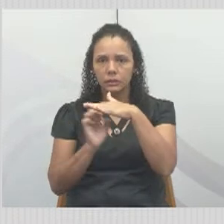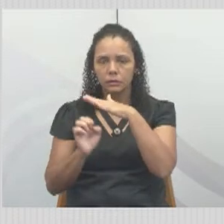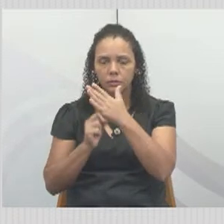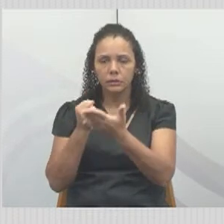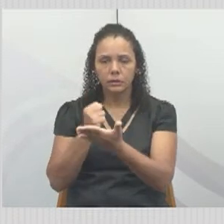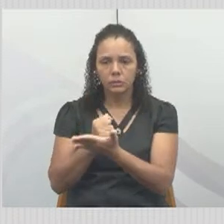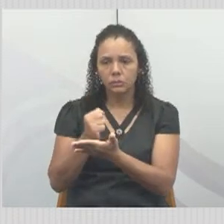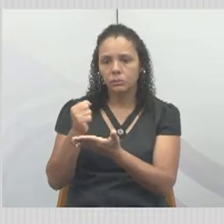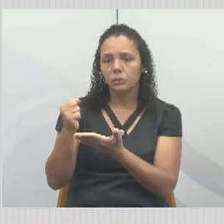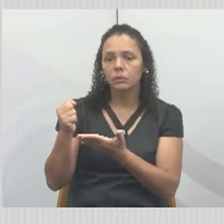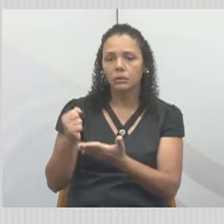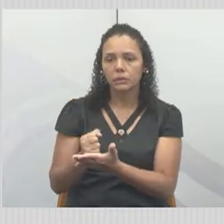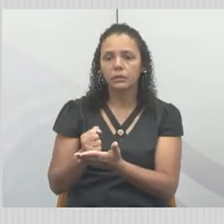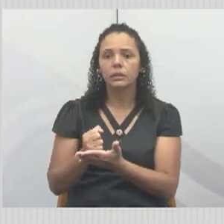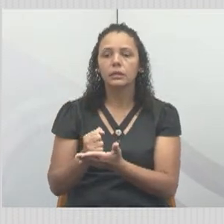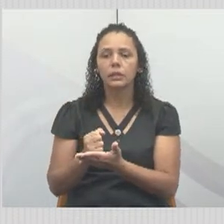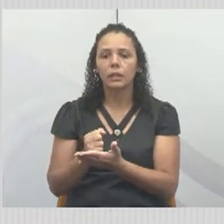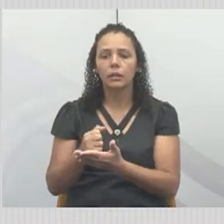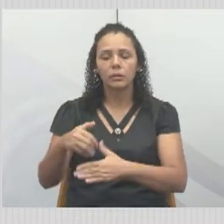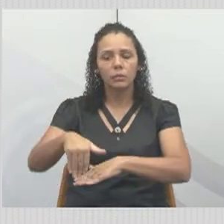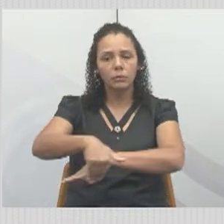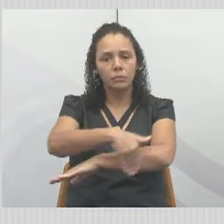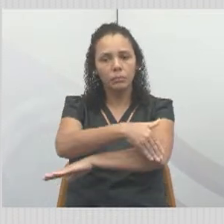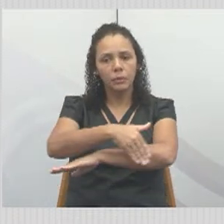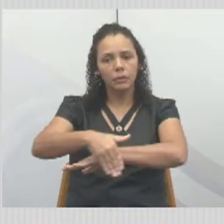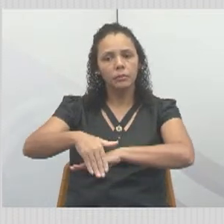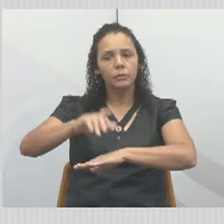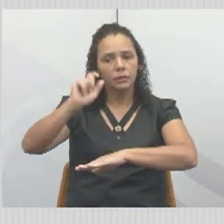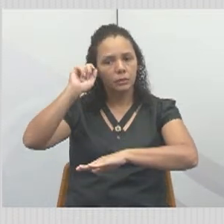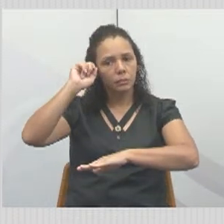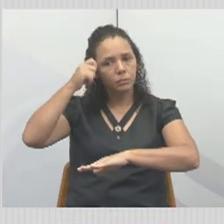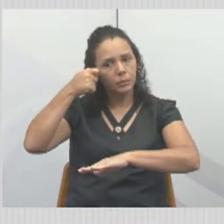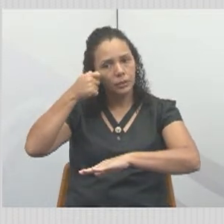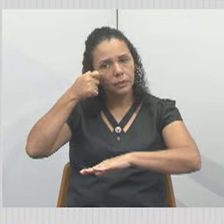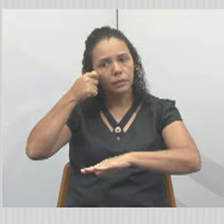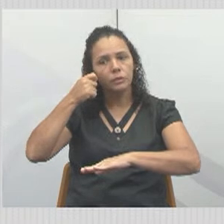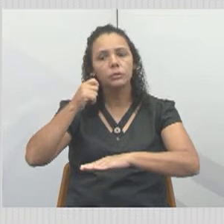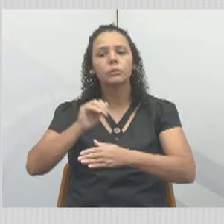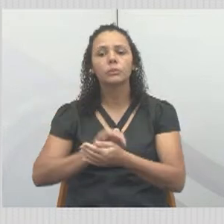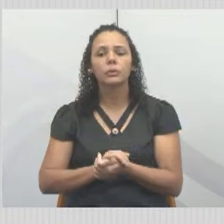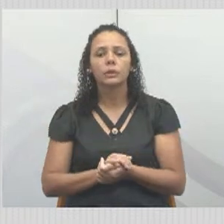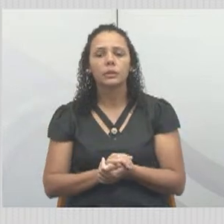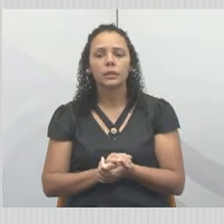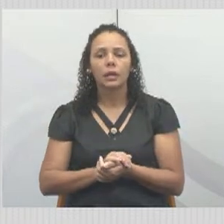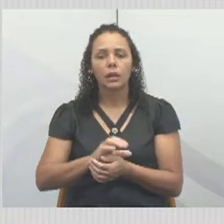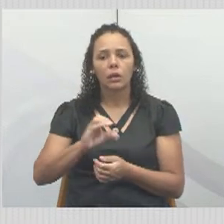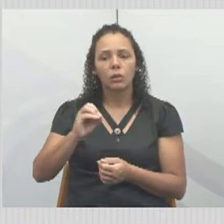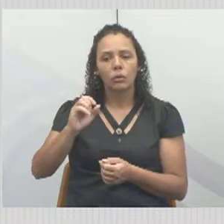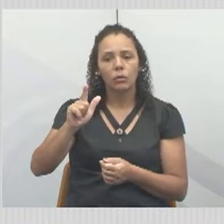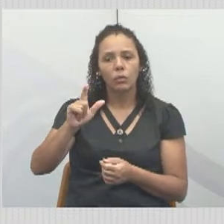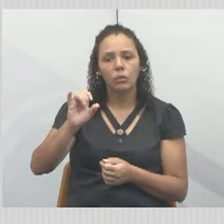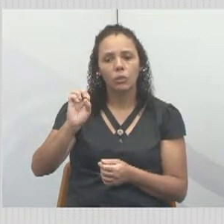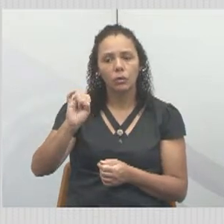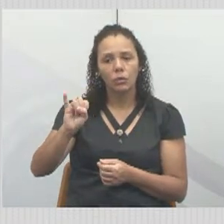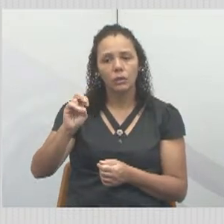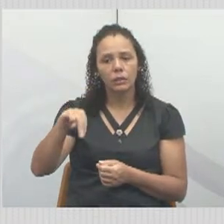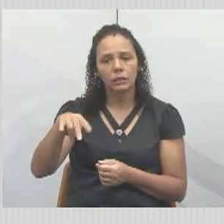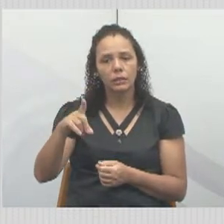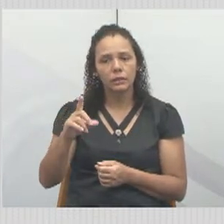Galdino, pavimentação de parte do Recanto dos Pássaros, pavimentação e drenagem da Olinda Mercadante, então a finalização